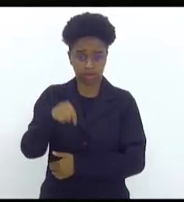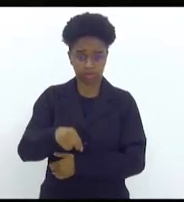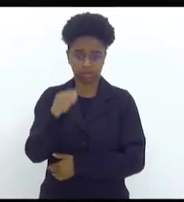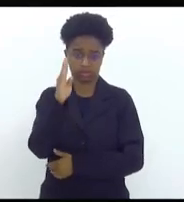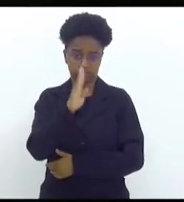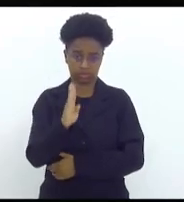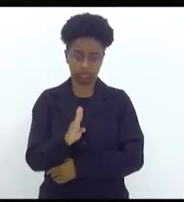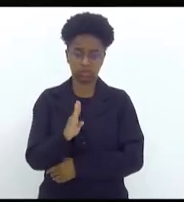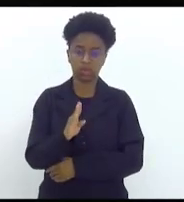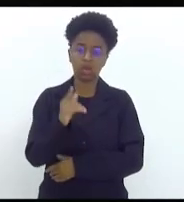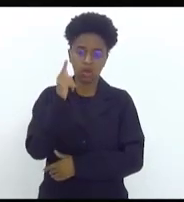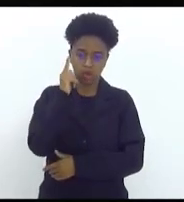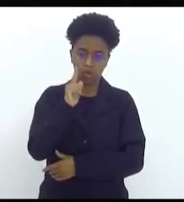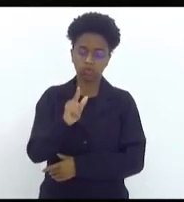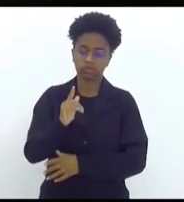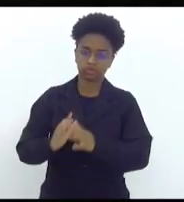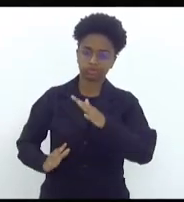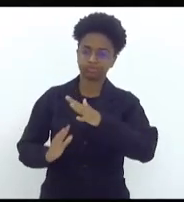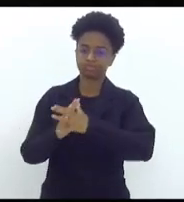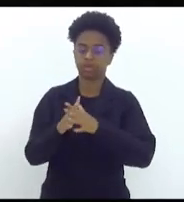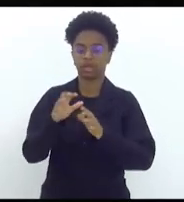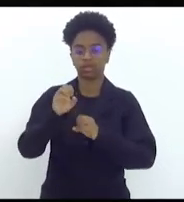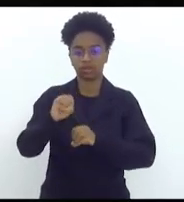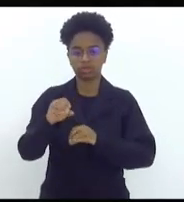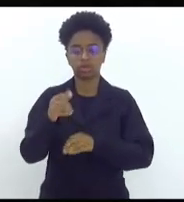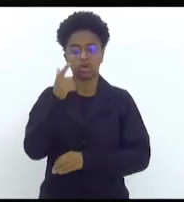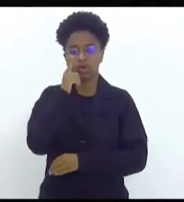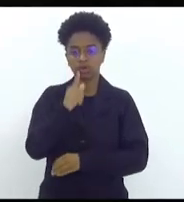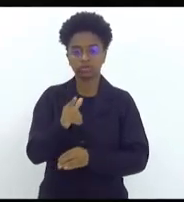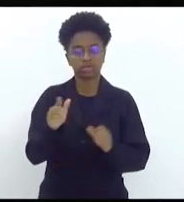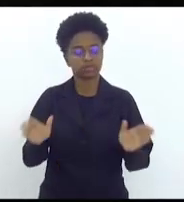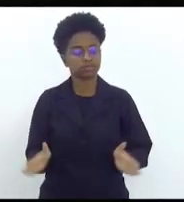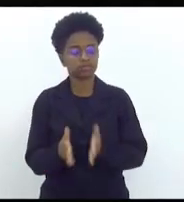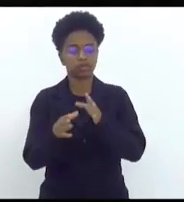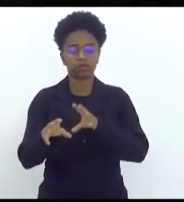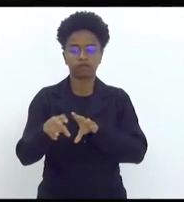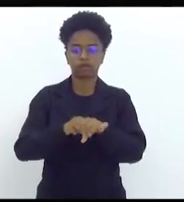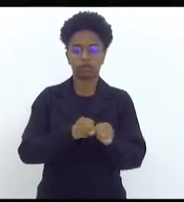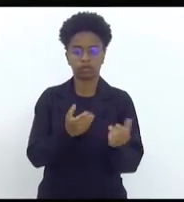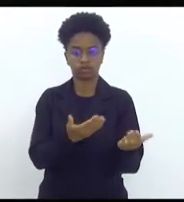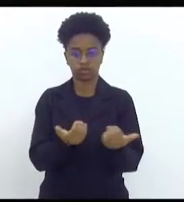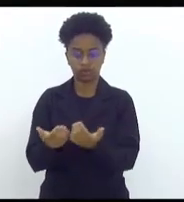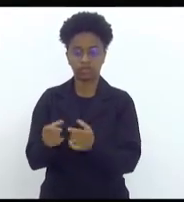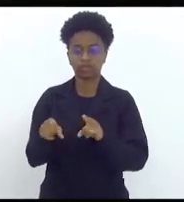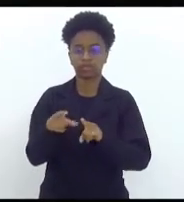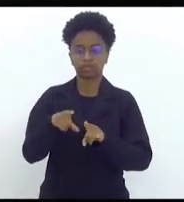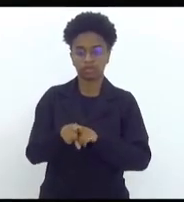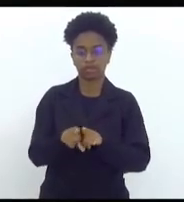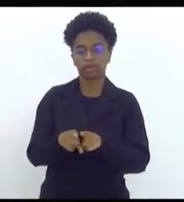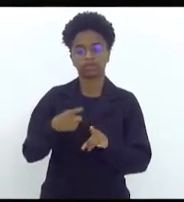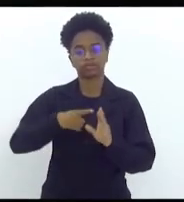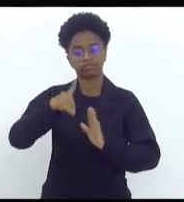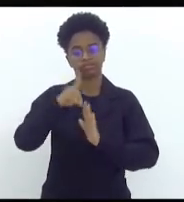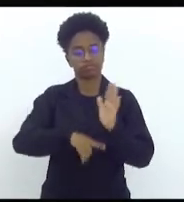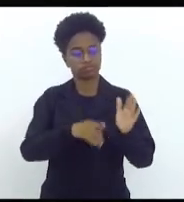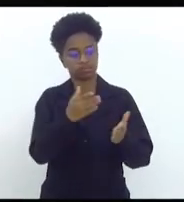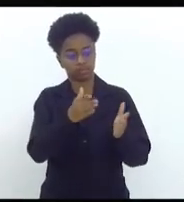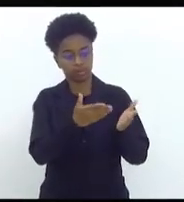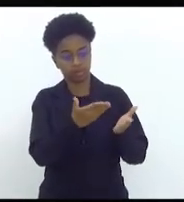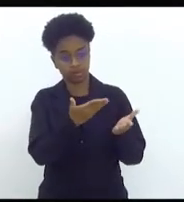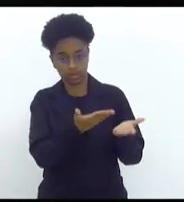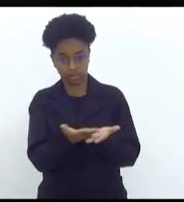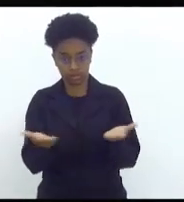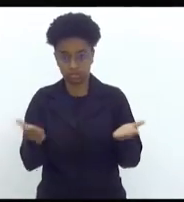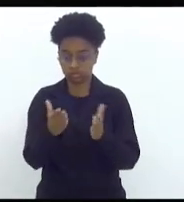ela perpassa pela educação pela formação dos nossos jovens pelo direito a nossa juventude sonhar com